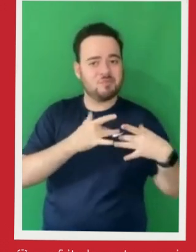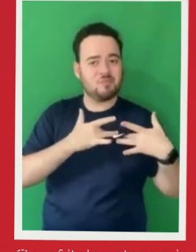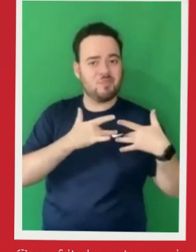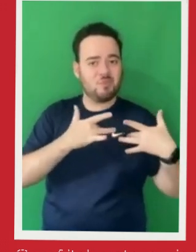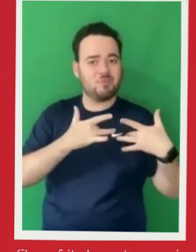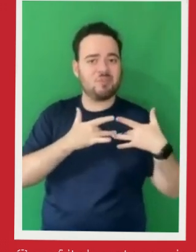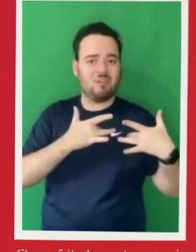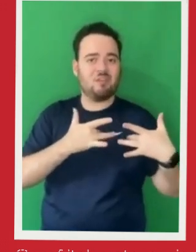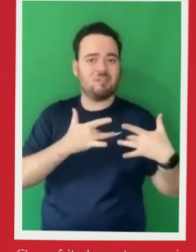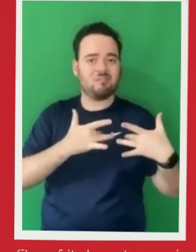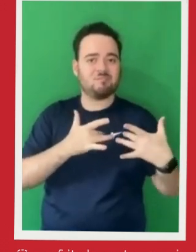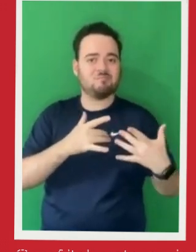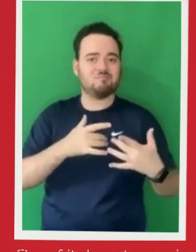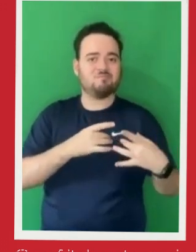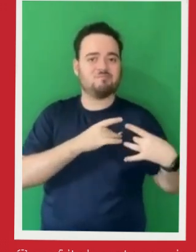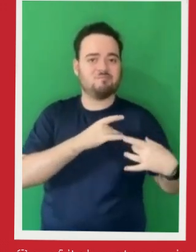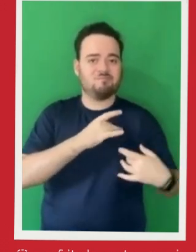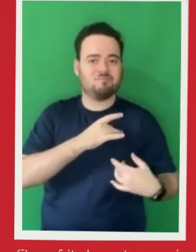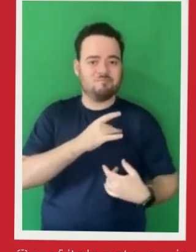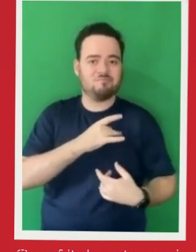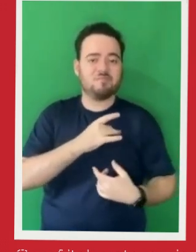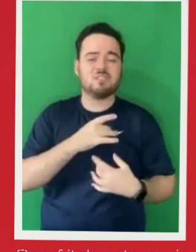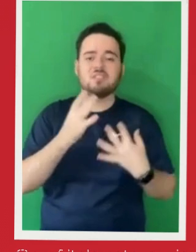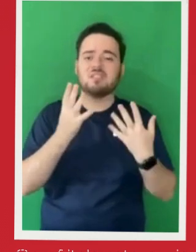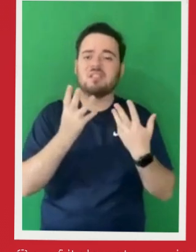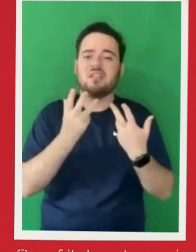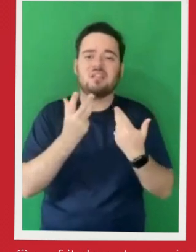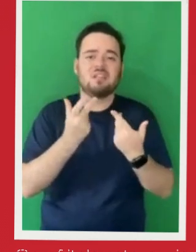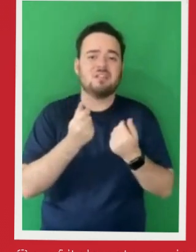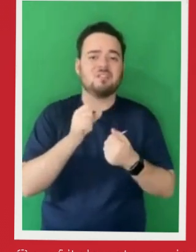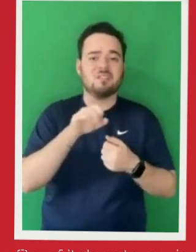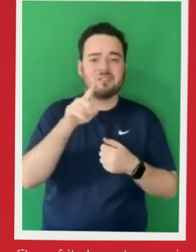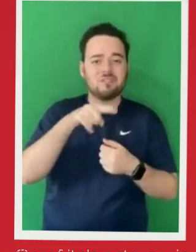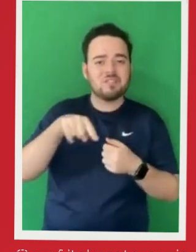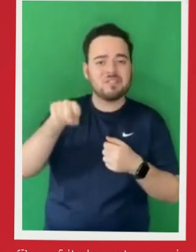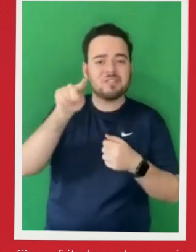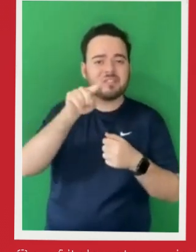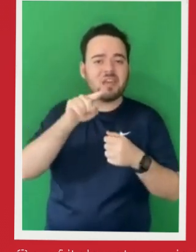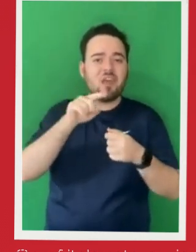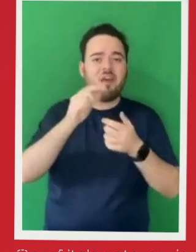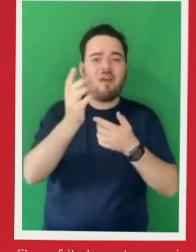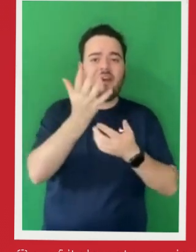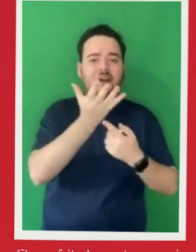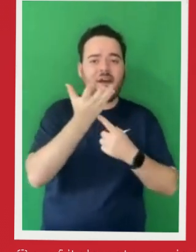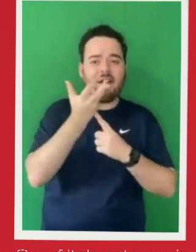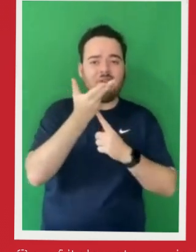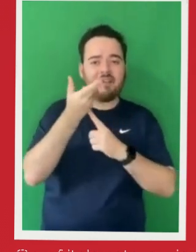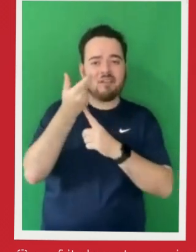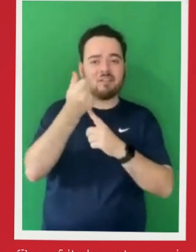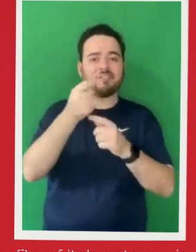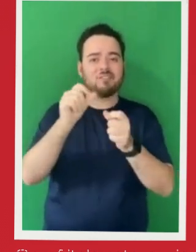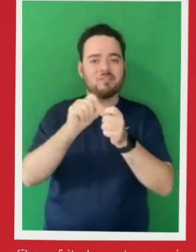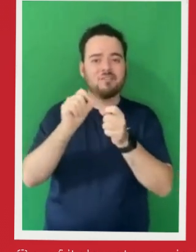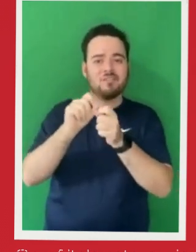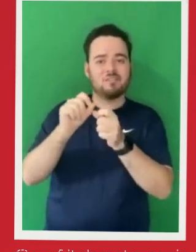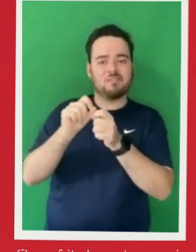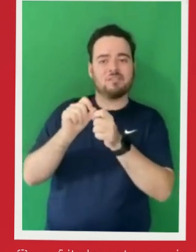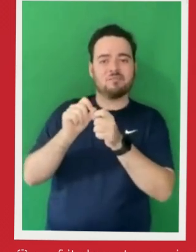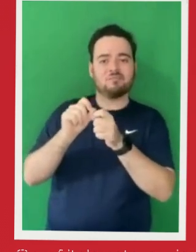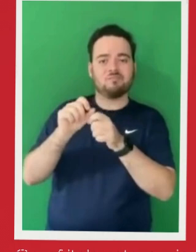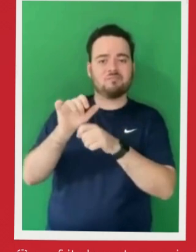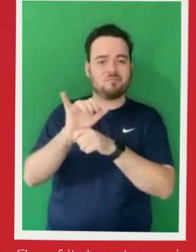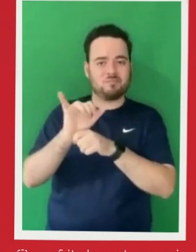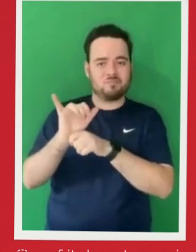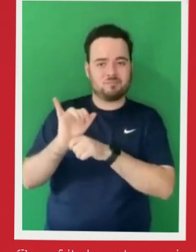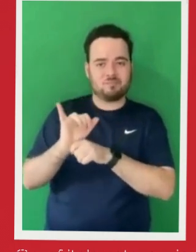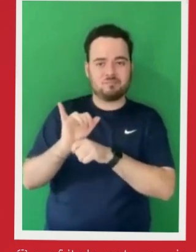voluntariamente, gratuitamente, como tudo está sendo aqui. E tá lindo se vocês olharem a montagem que ele fez pro